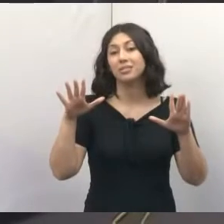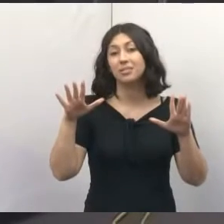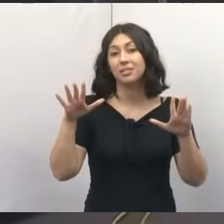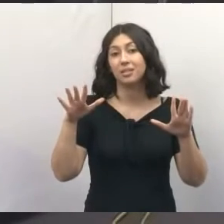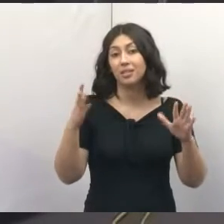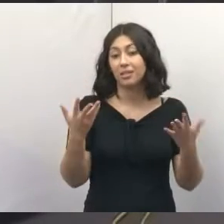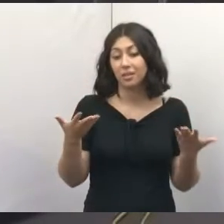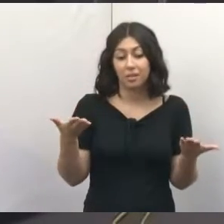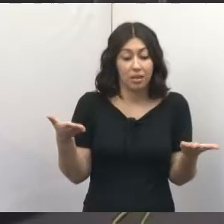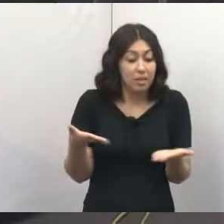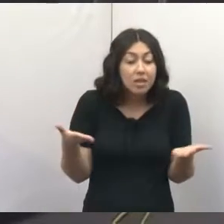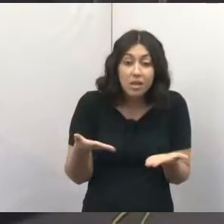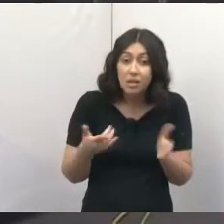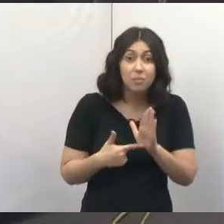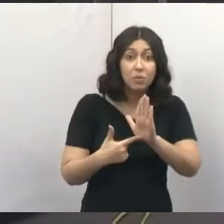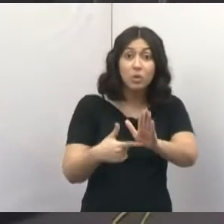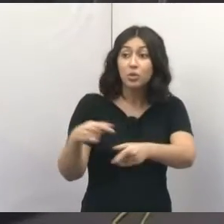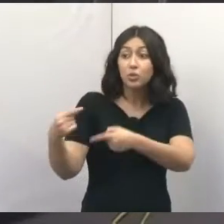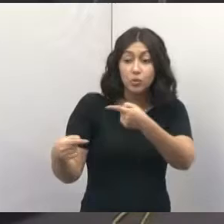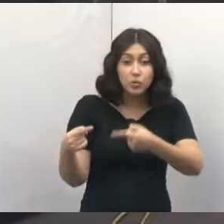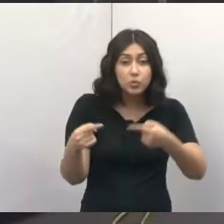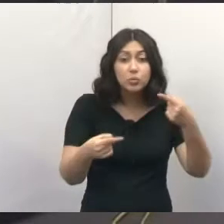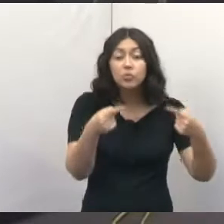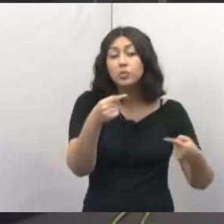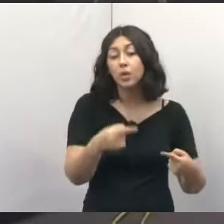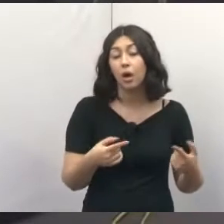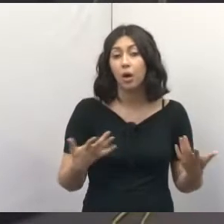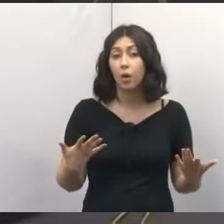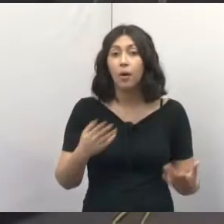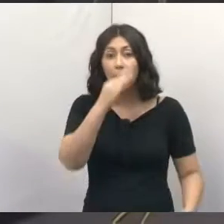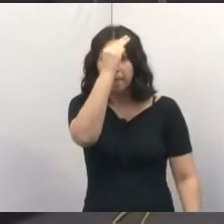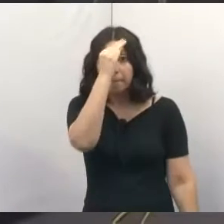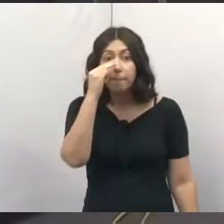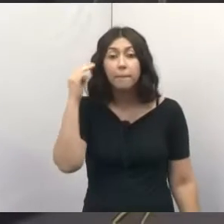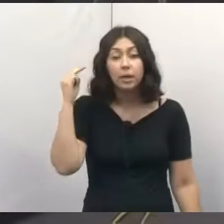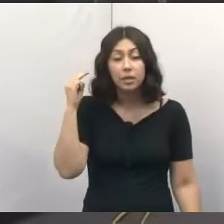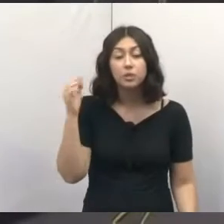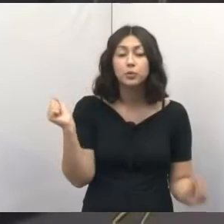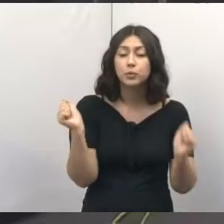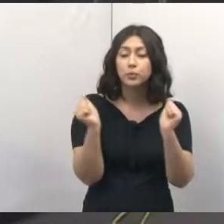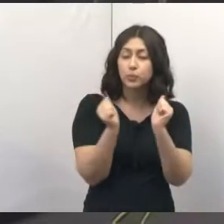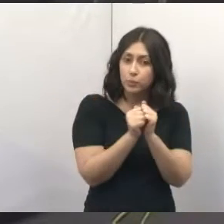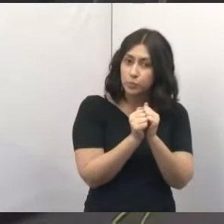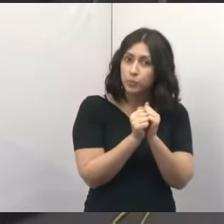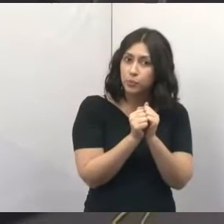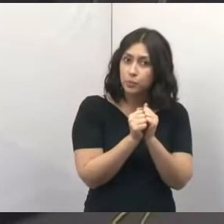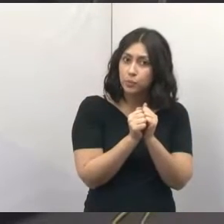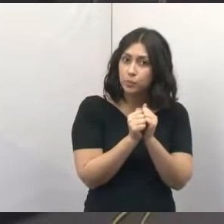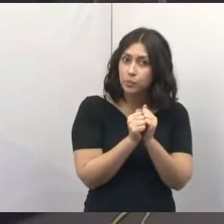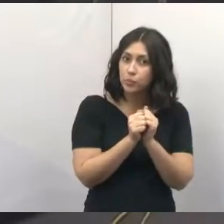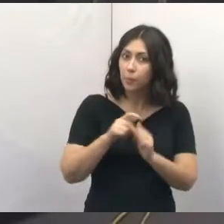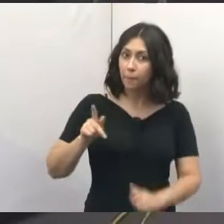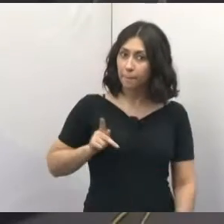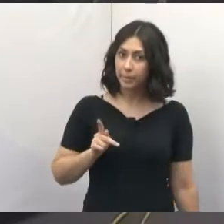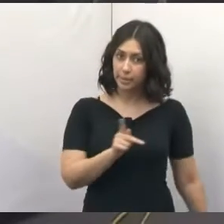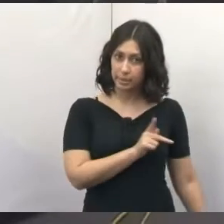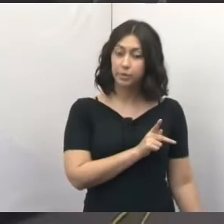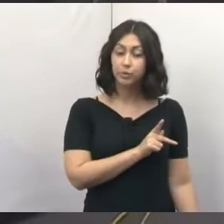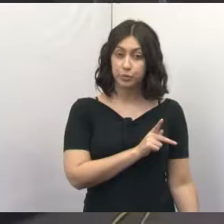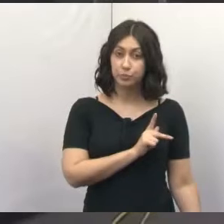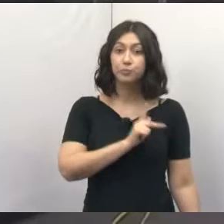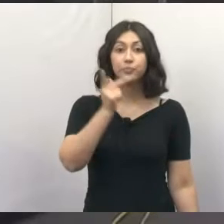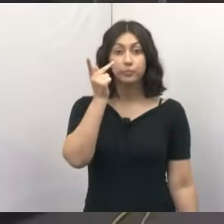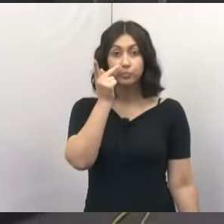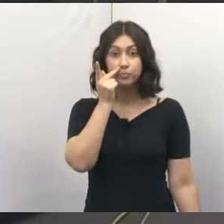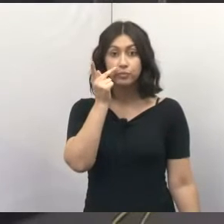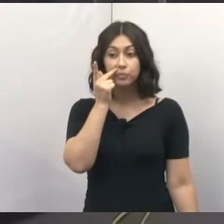que foi a discussão desse projeto. A Maria Amélia, juntamente com o nosso presidente, Paulinho